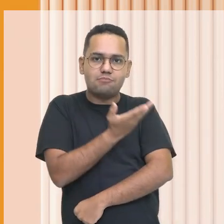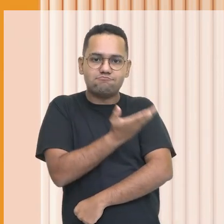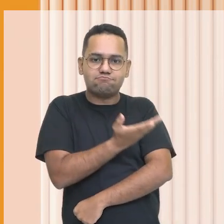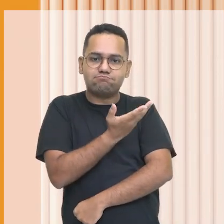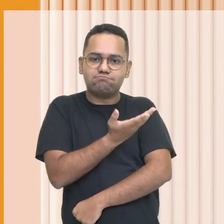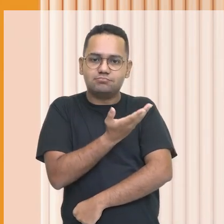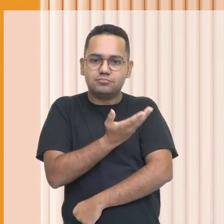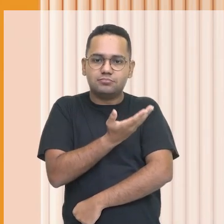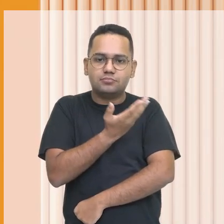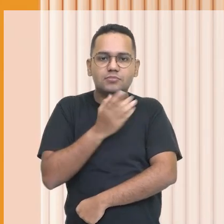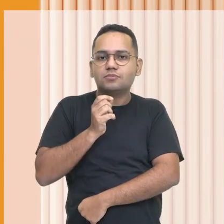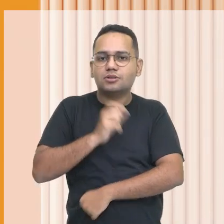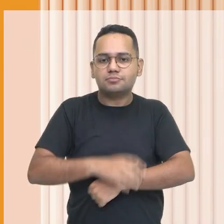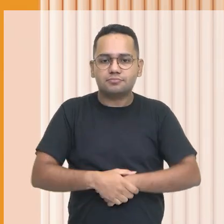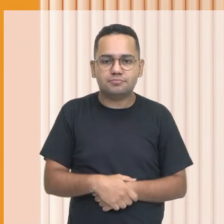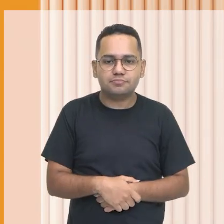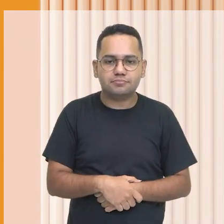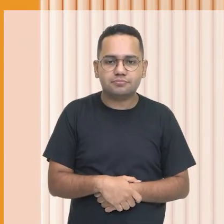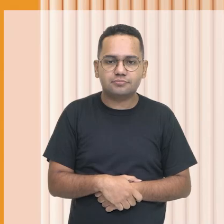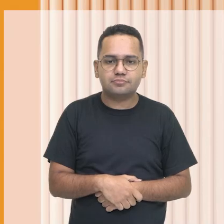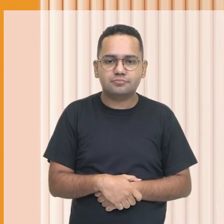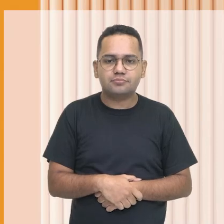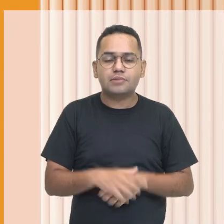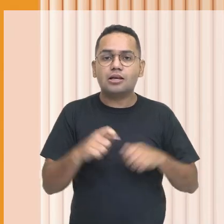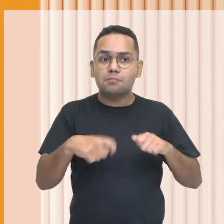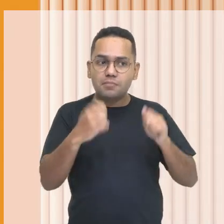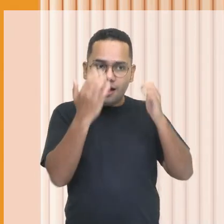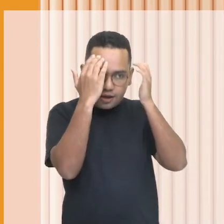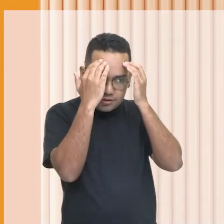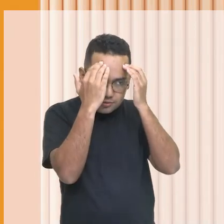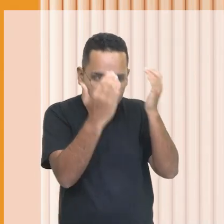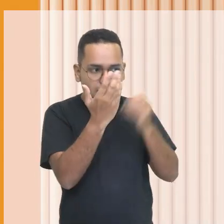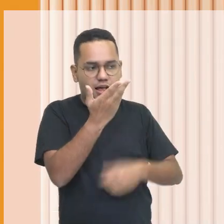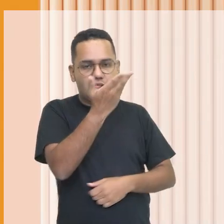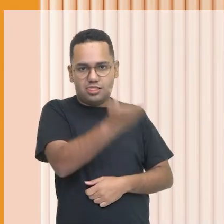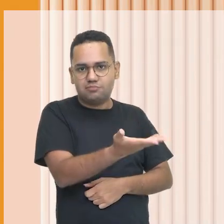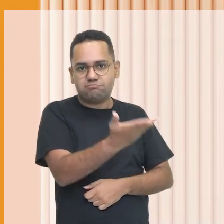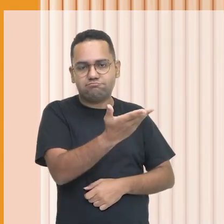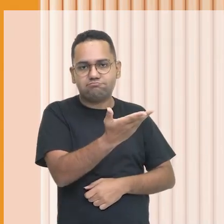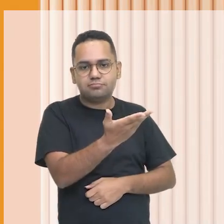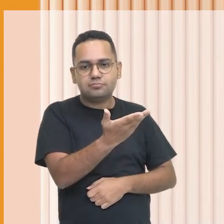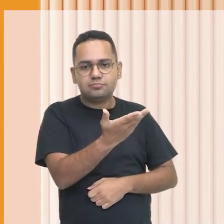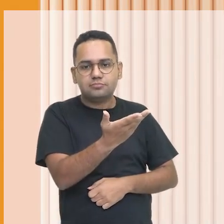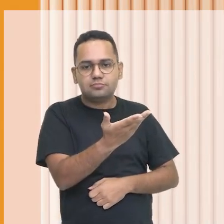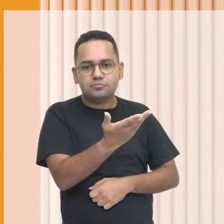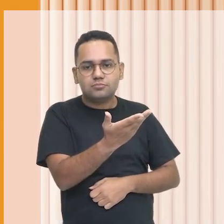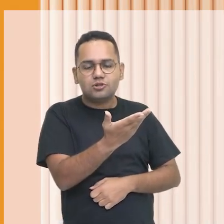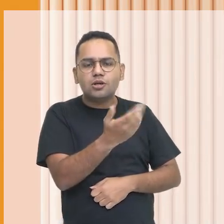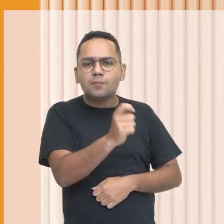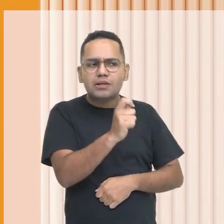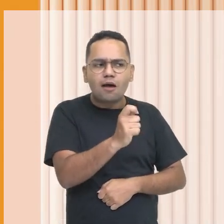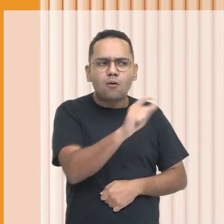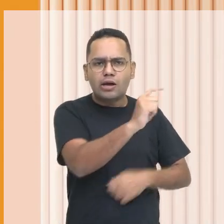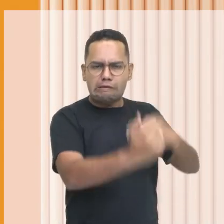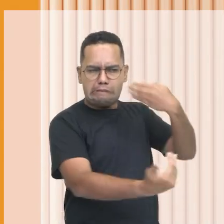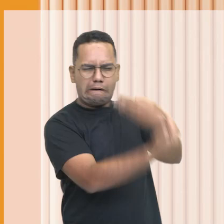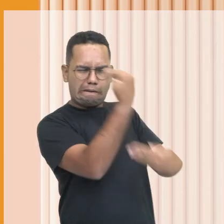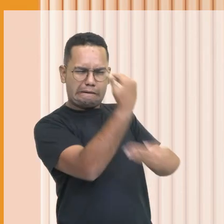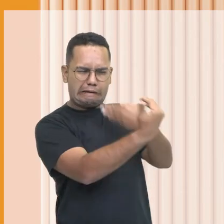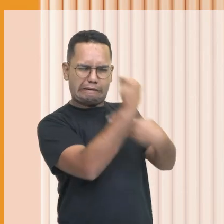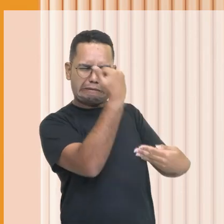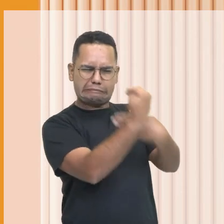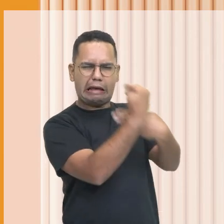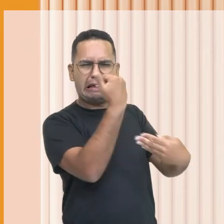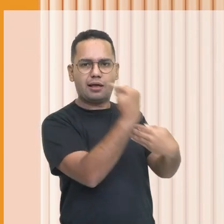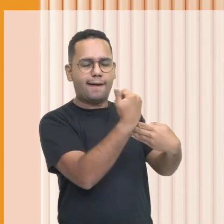se tornando ali também então pessoas que deviam respeito, né, e que também deveriam seguir as instruções que esse